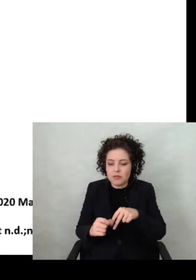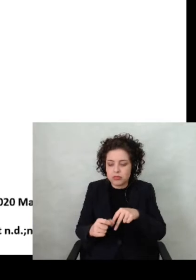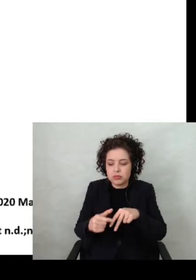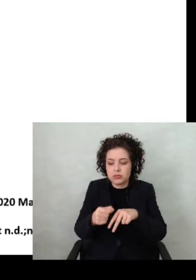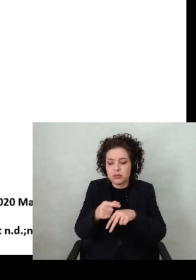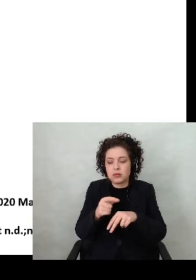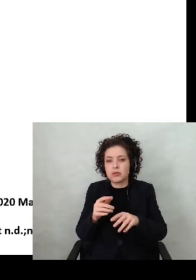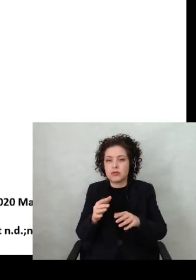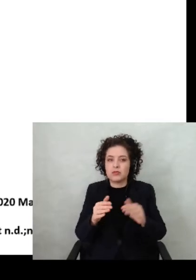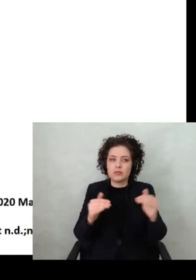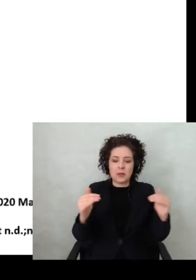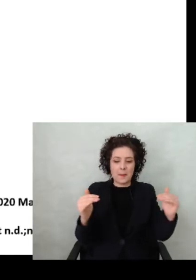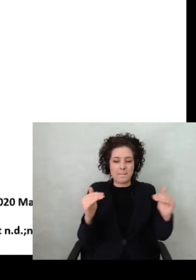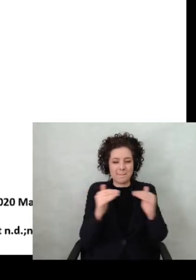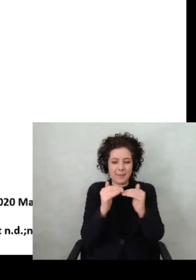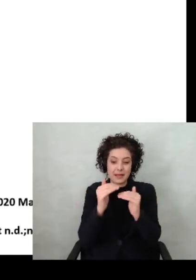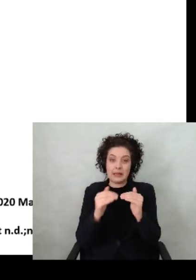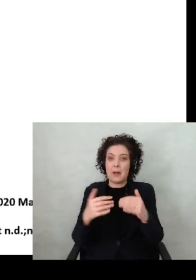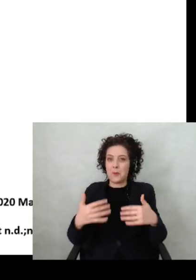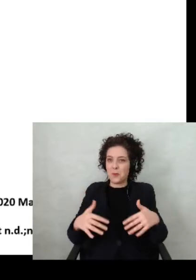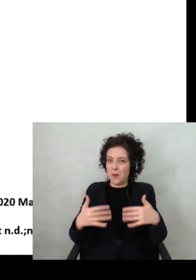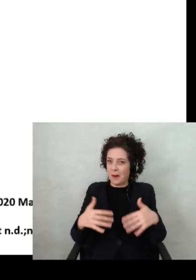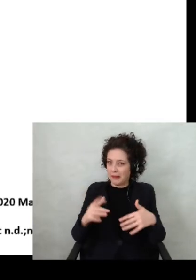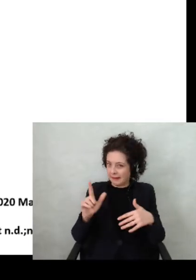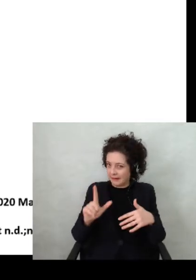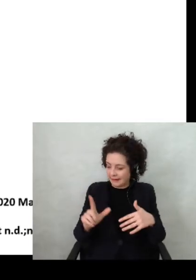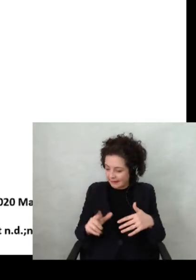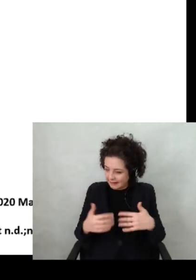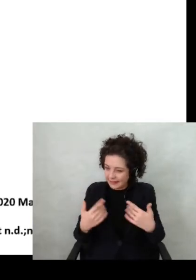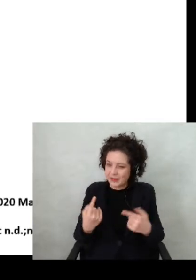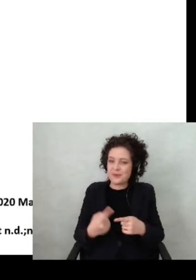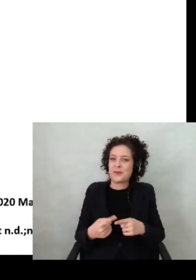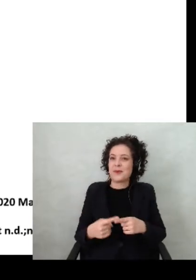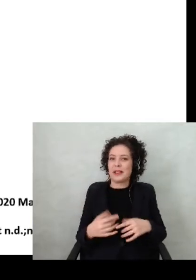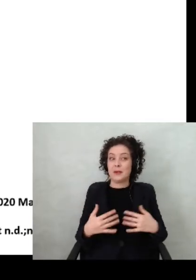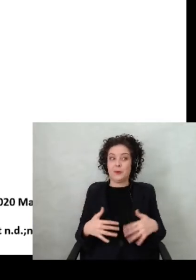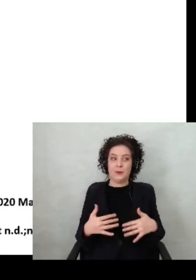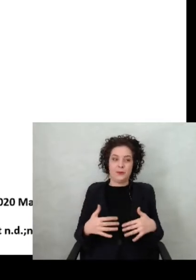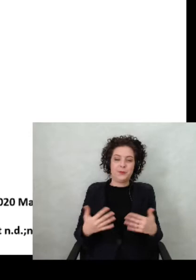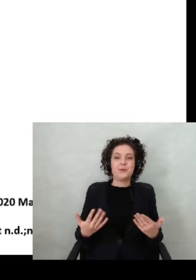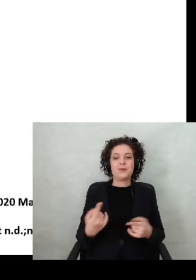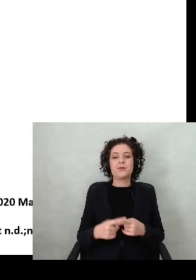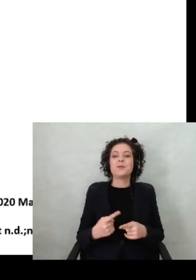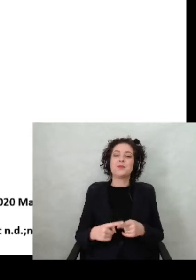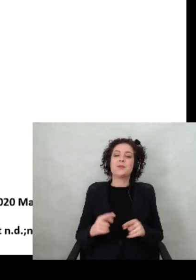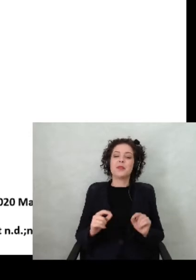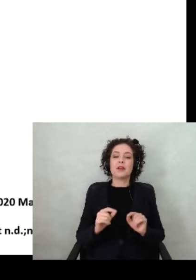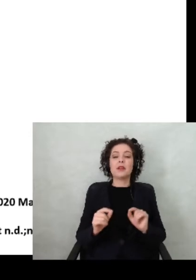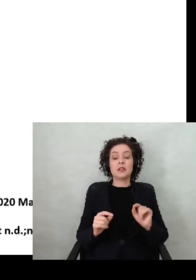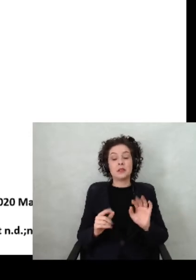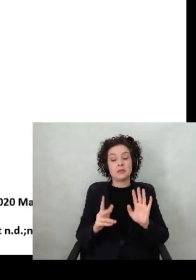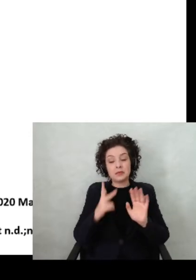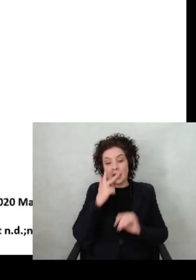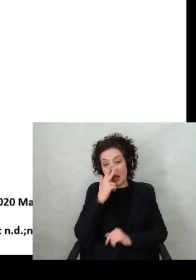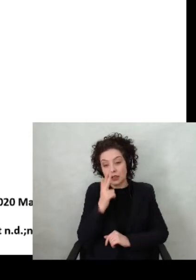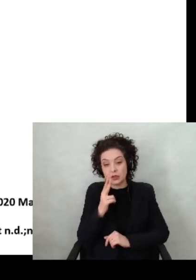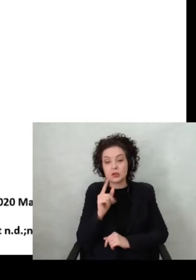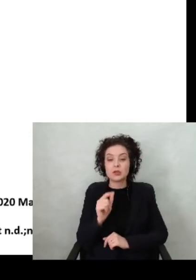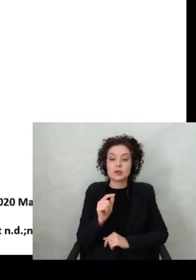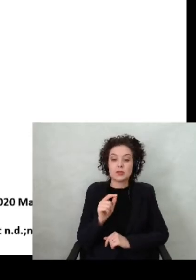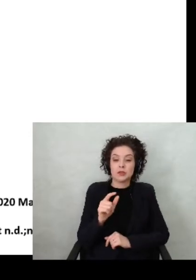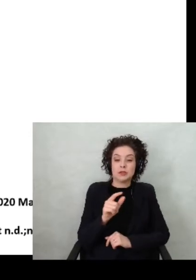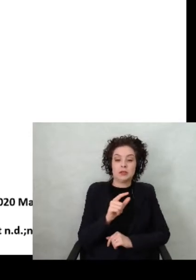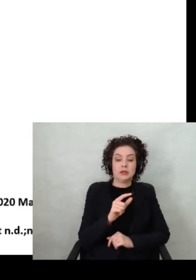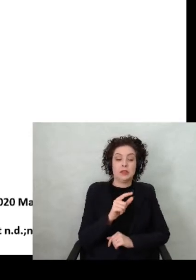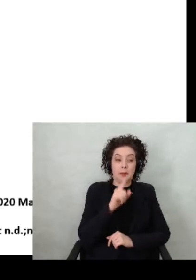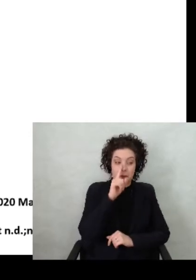isso é uma polêmica na literatura. Existe a postulação de que se poderia, em pacientes de alto risco, usar doses